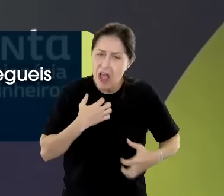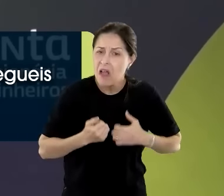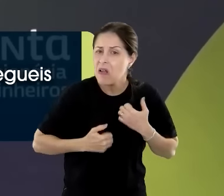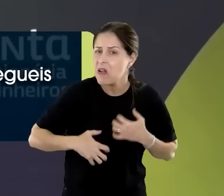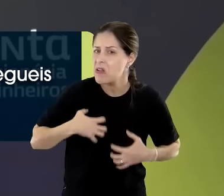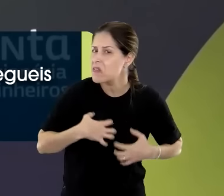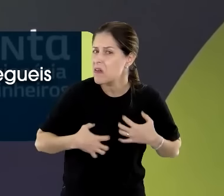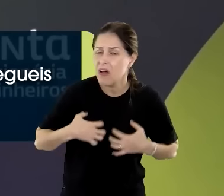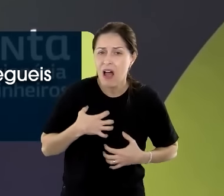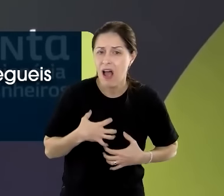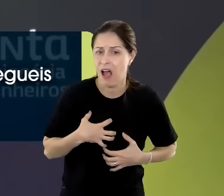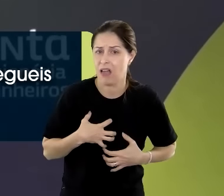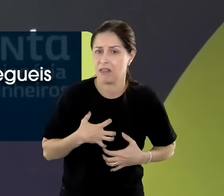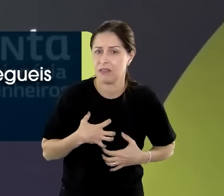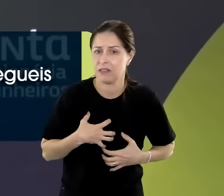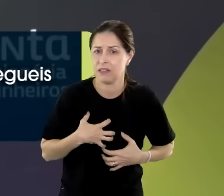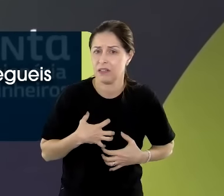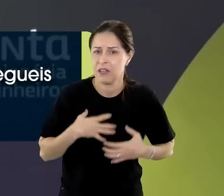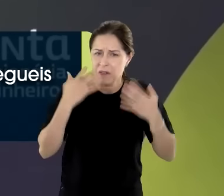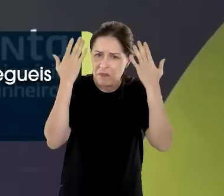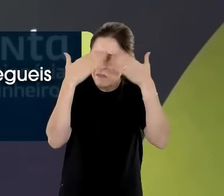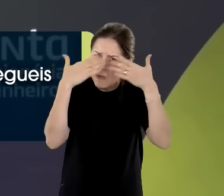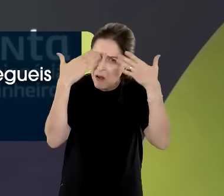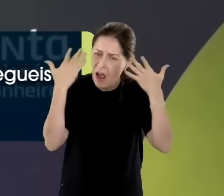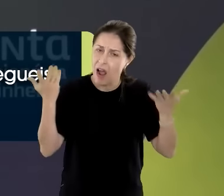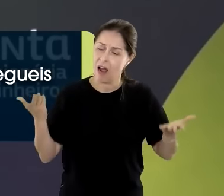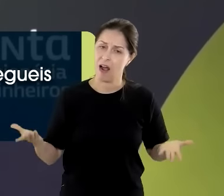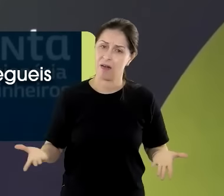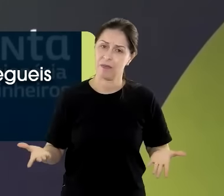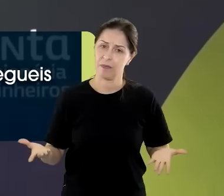ninguém inquieto aqui, mas é uma palavra de Jesus para nós.